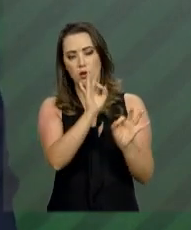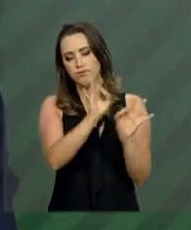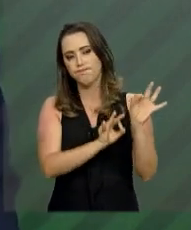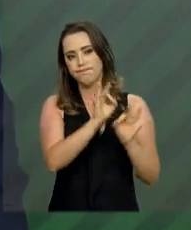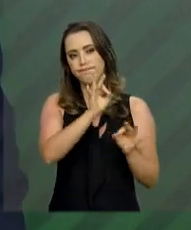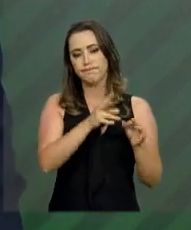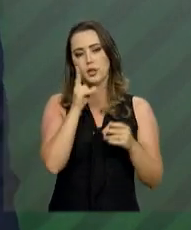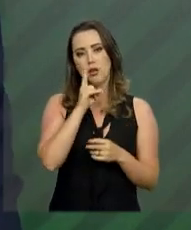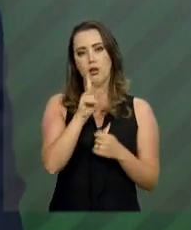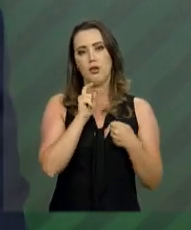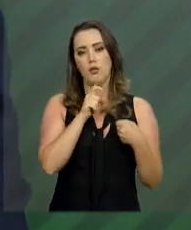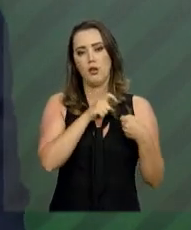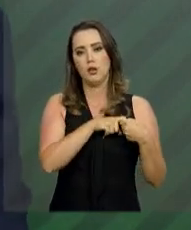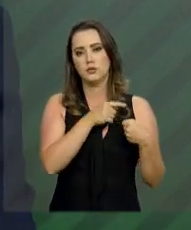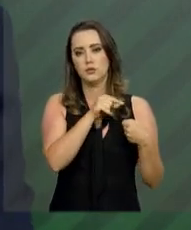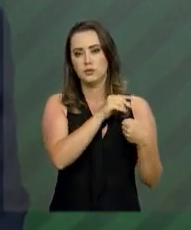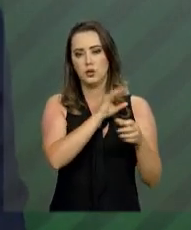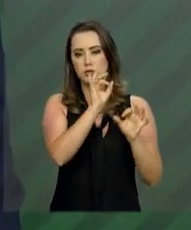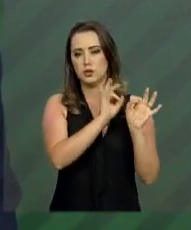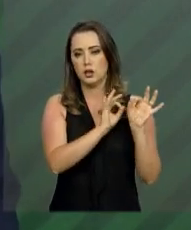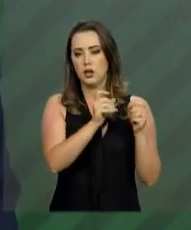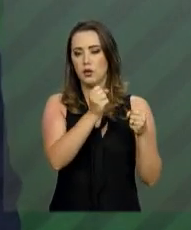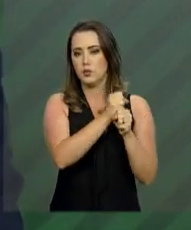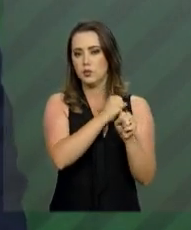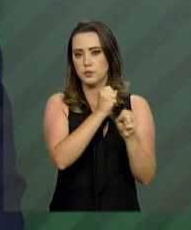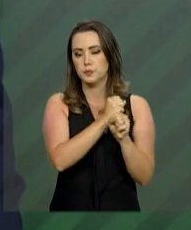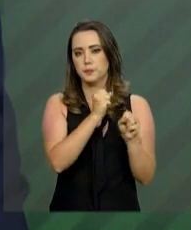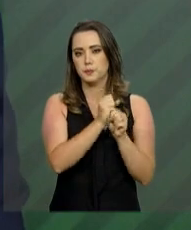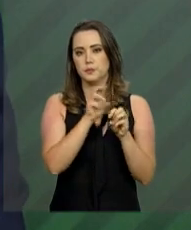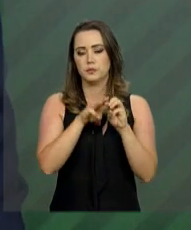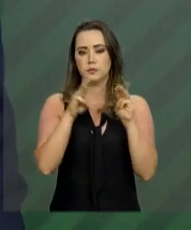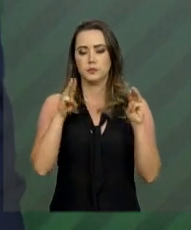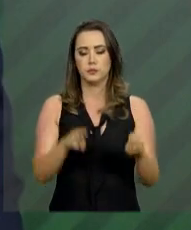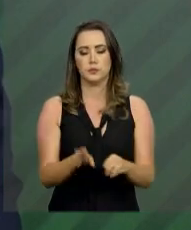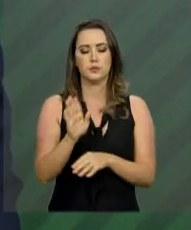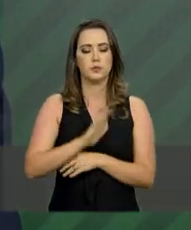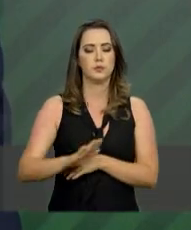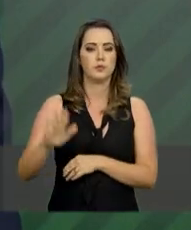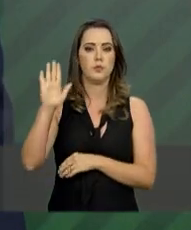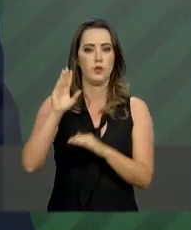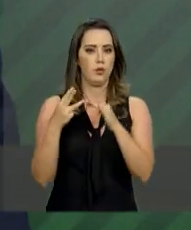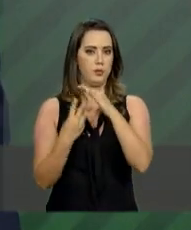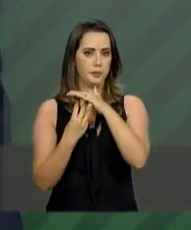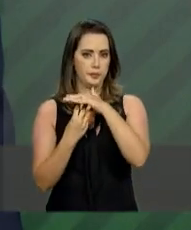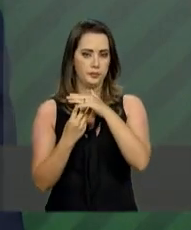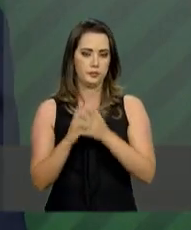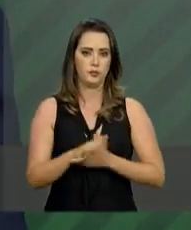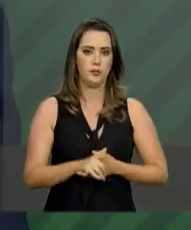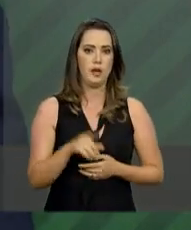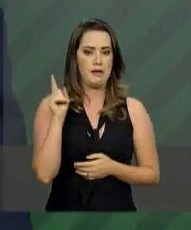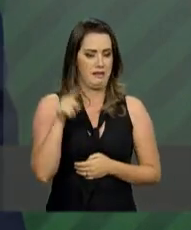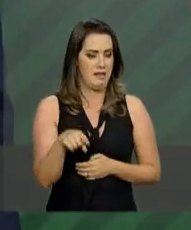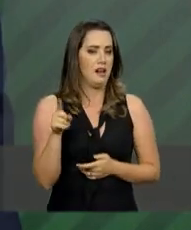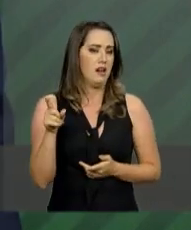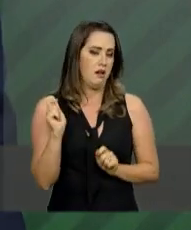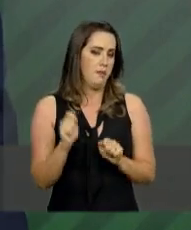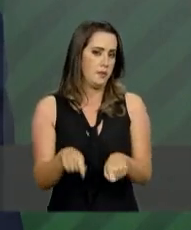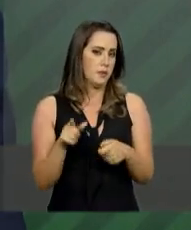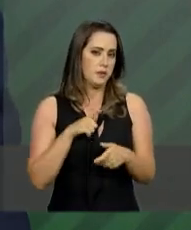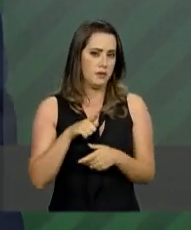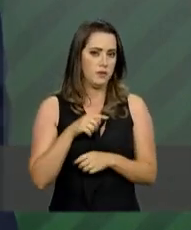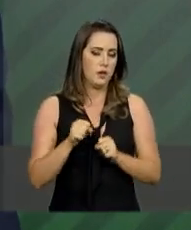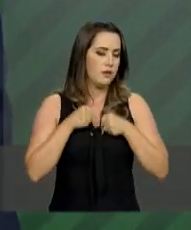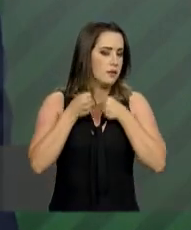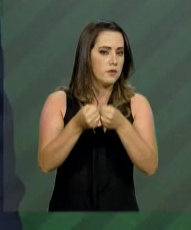ajudar na recuperação e reconstrução do museu nacional é possível sim empreender esforços para que